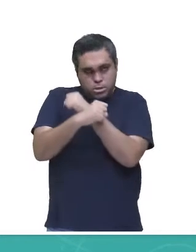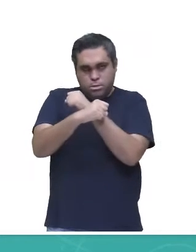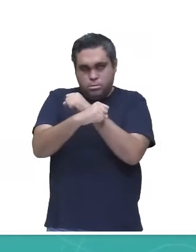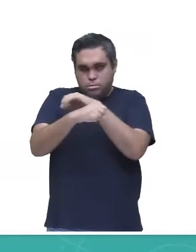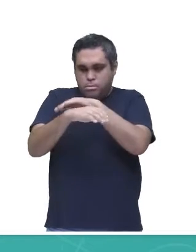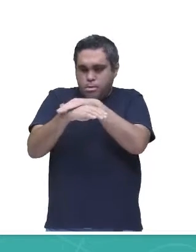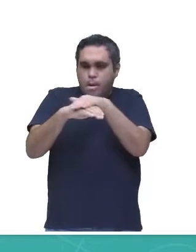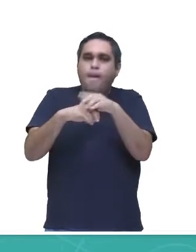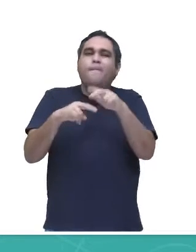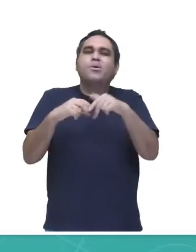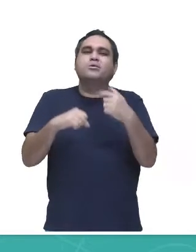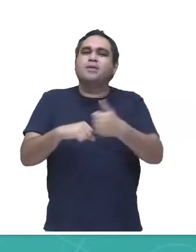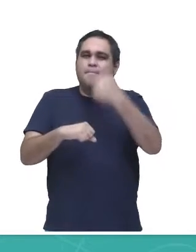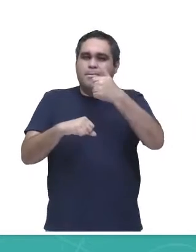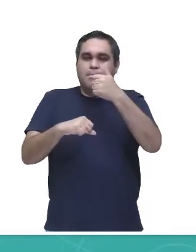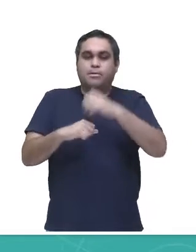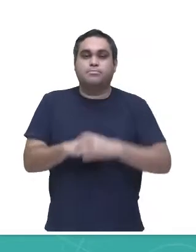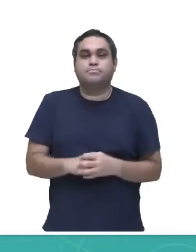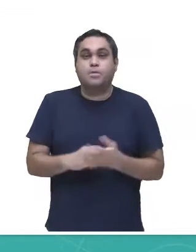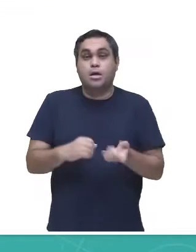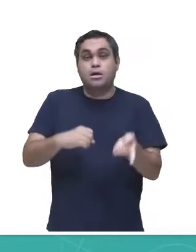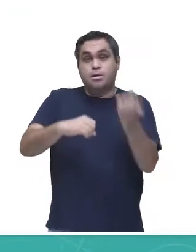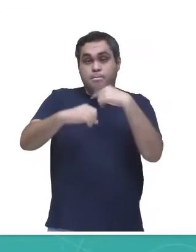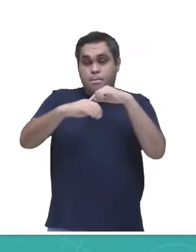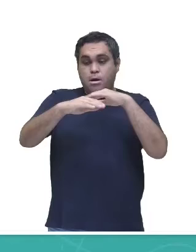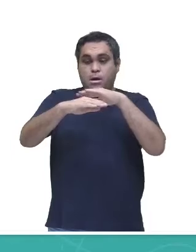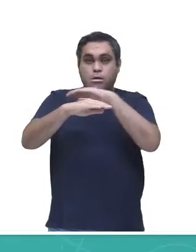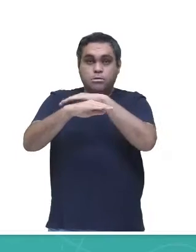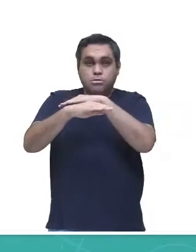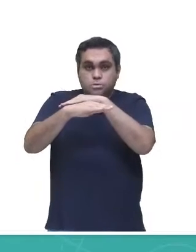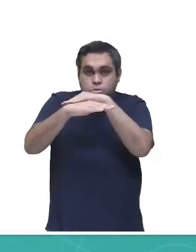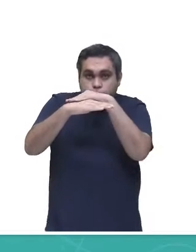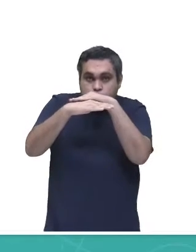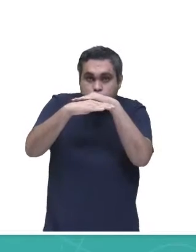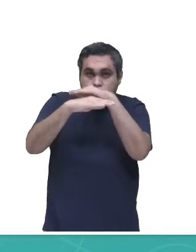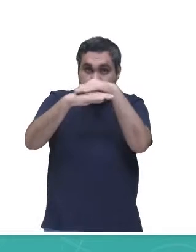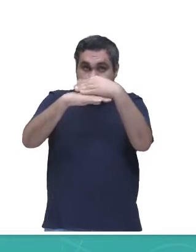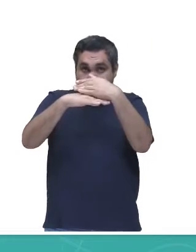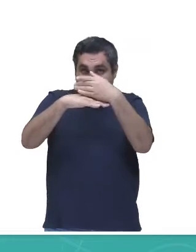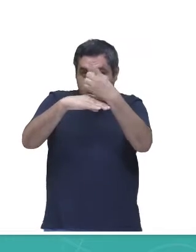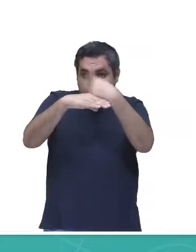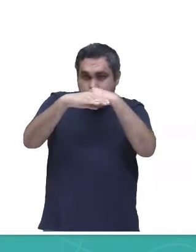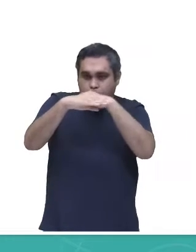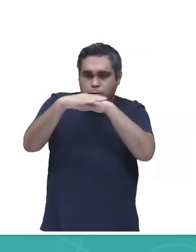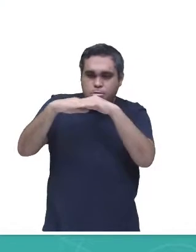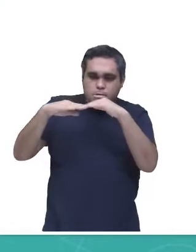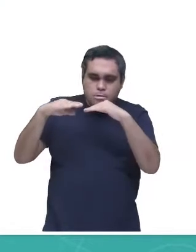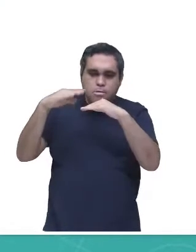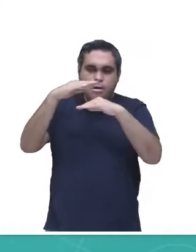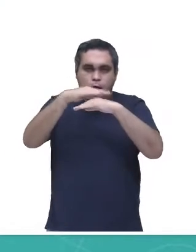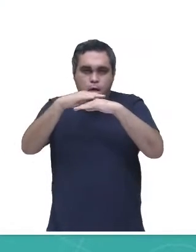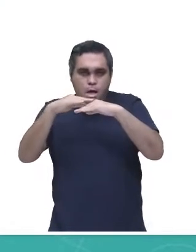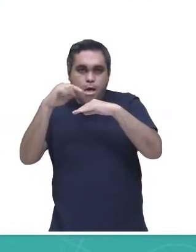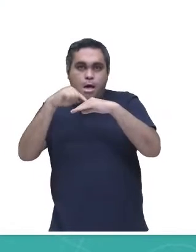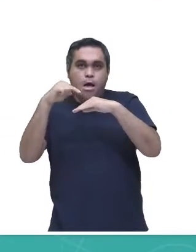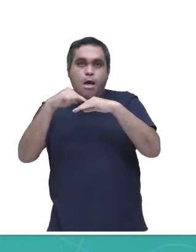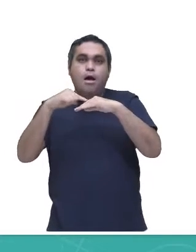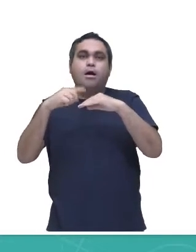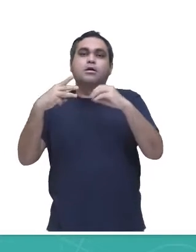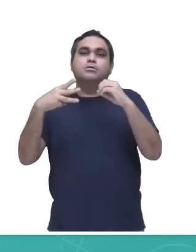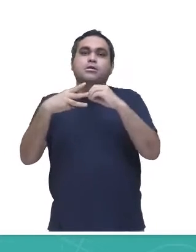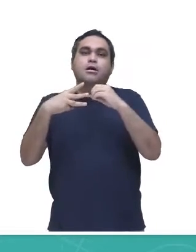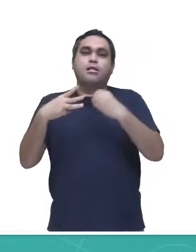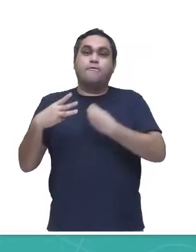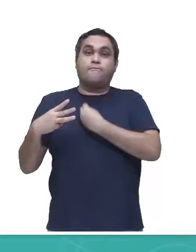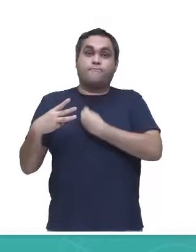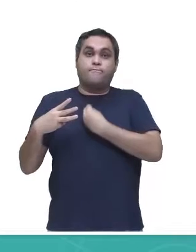células mortas e logo abaixo as células vivas, né? Aquelas que estão ali em plena atividade. Então, olha só,